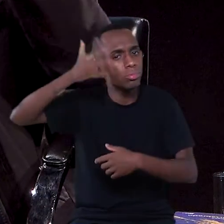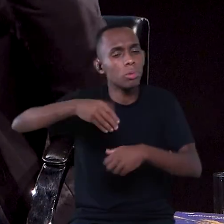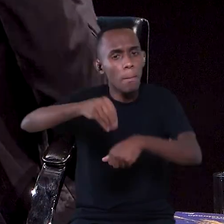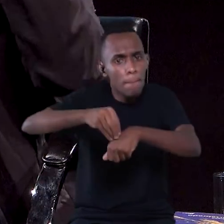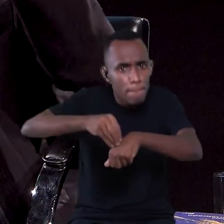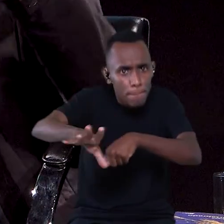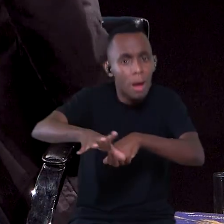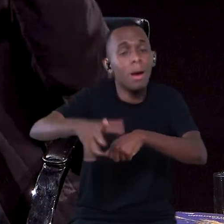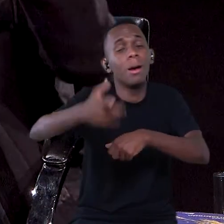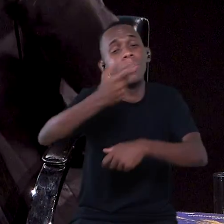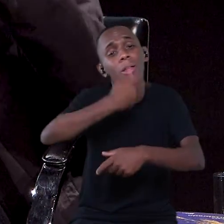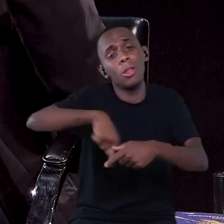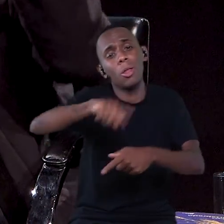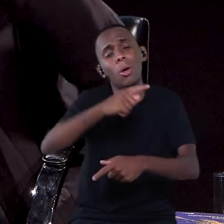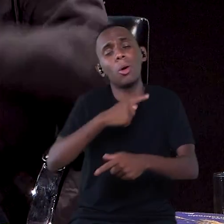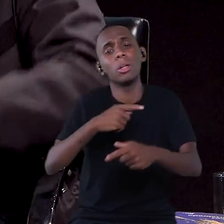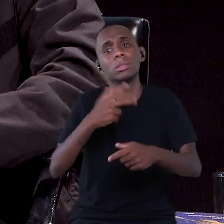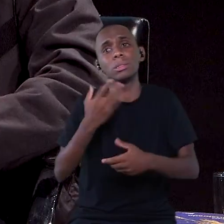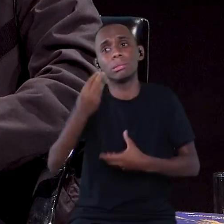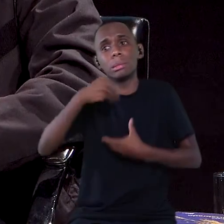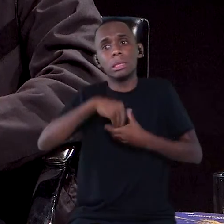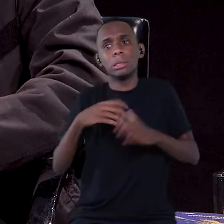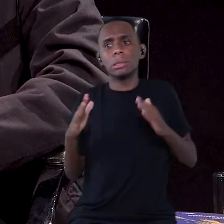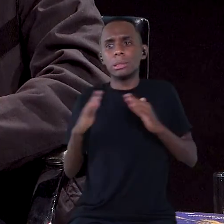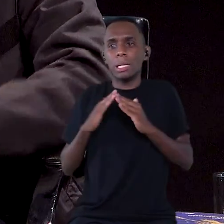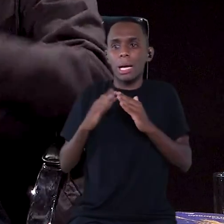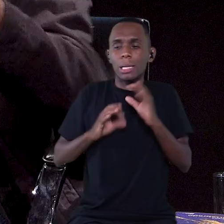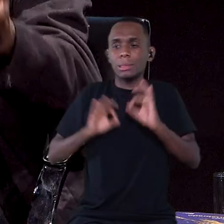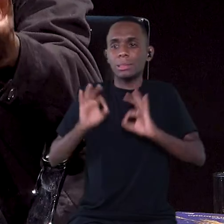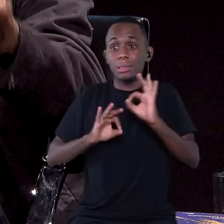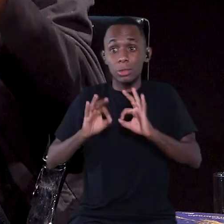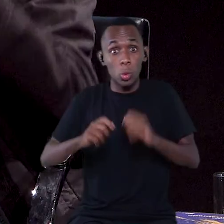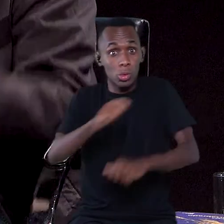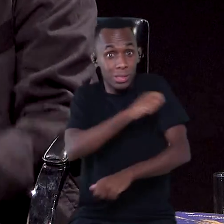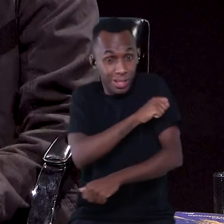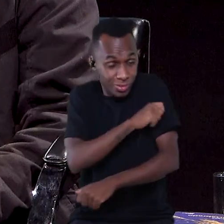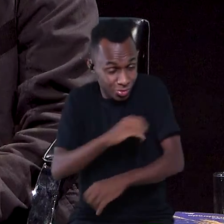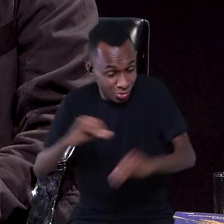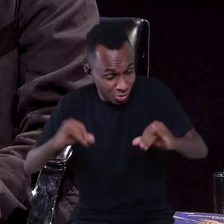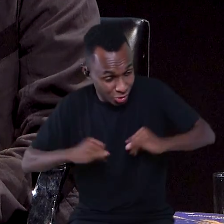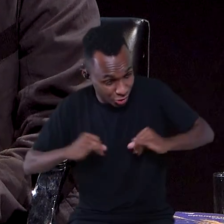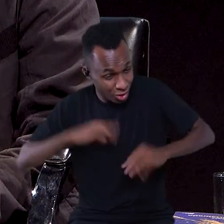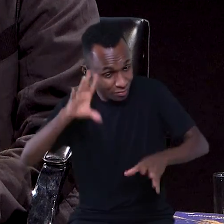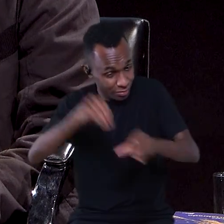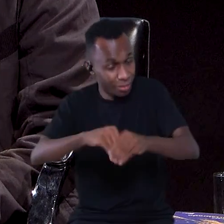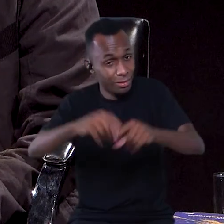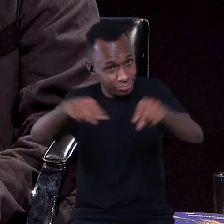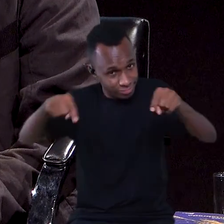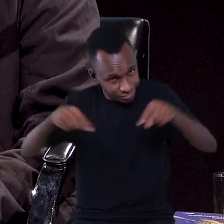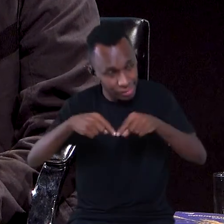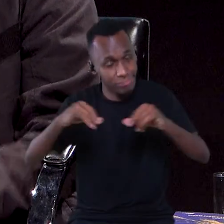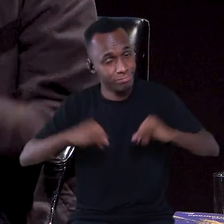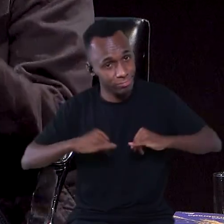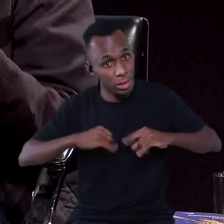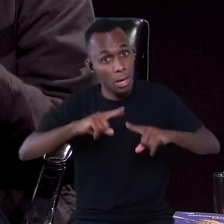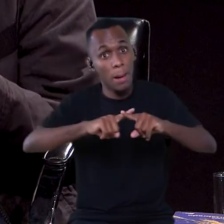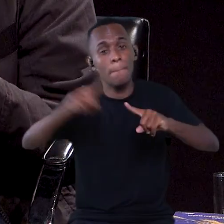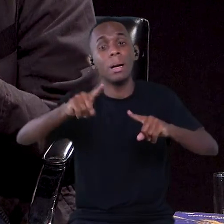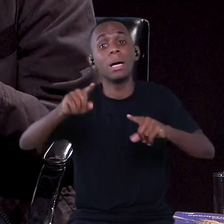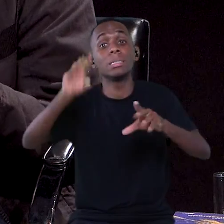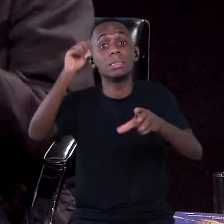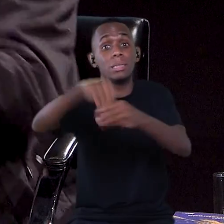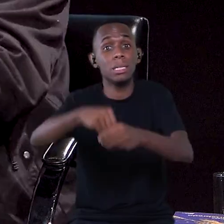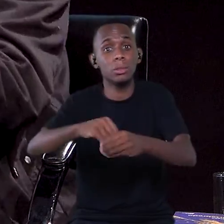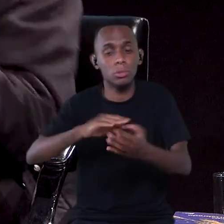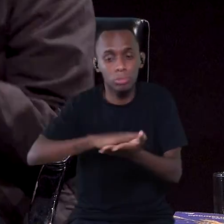essas elucubrações que a gente faz, às vezes, no silêncio de casa. Os alunos sofrem com a gente um pouquinho em sala de aula sobre isso. né? Mas só que em sala de aula a